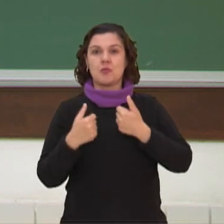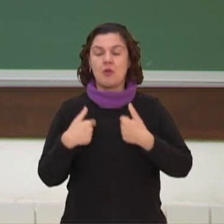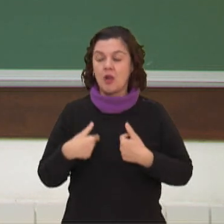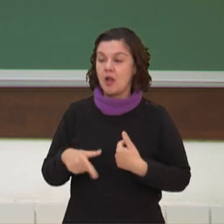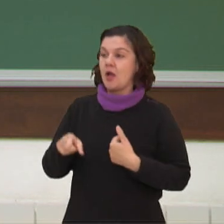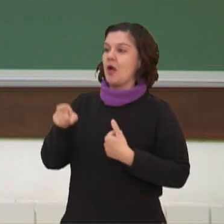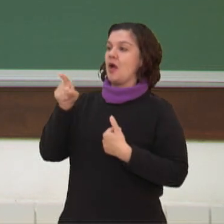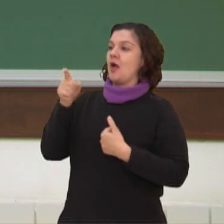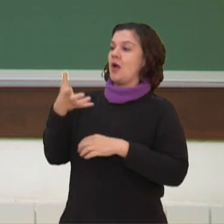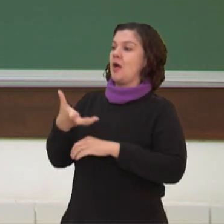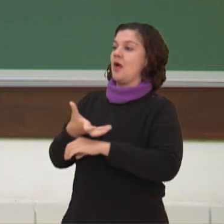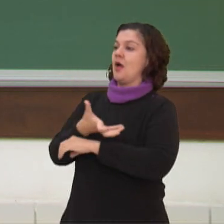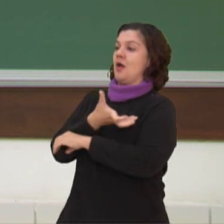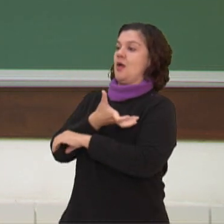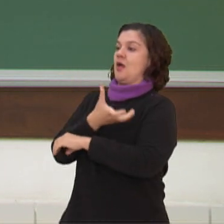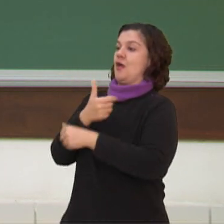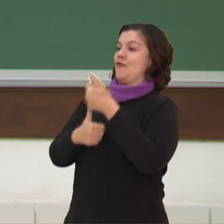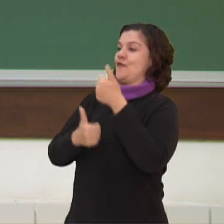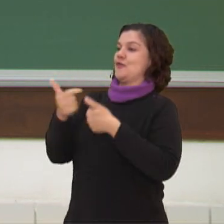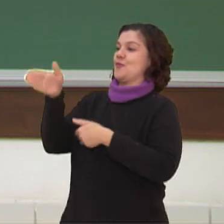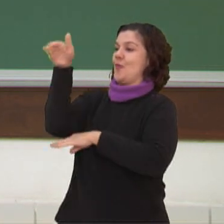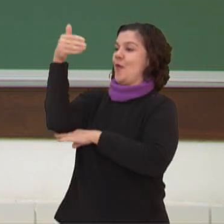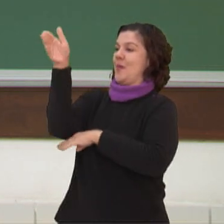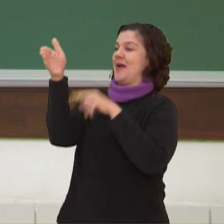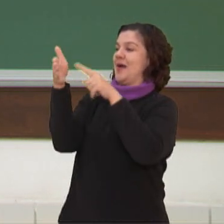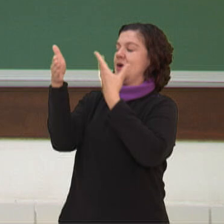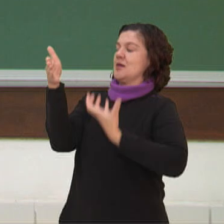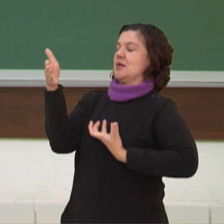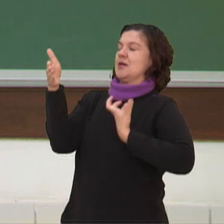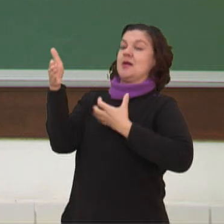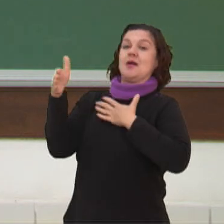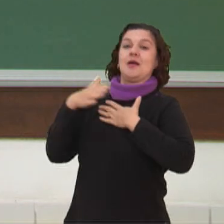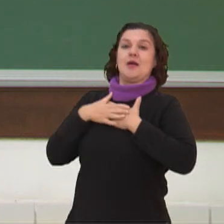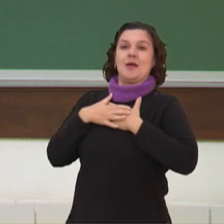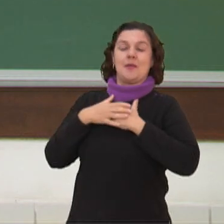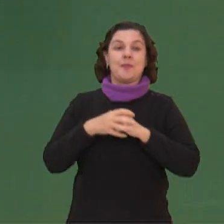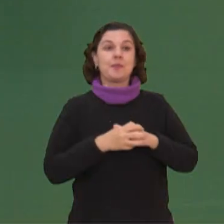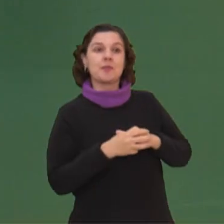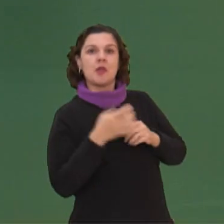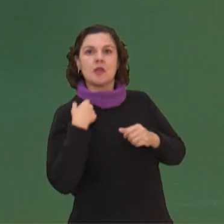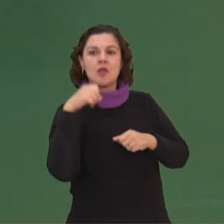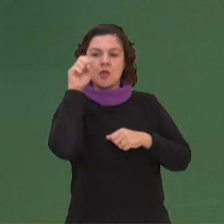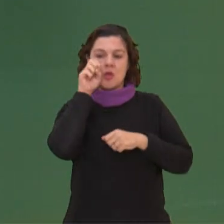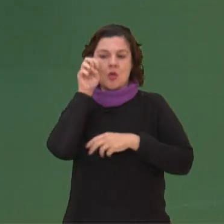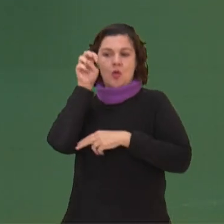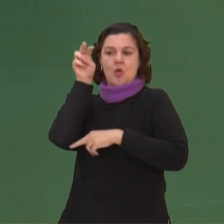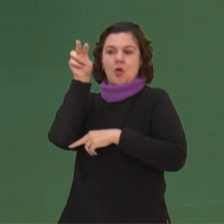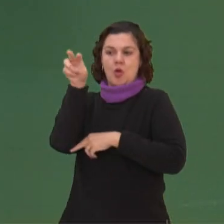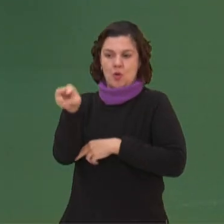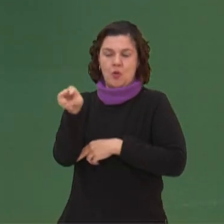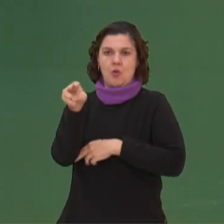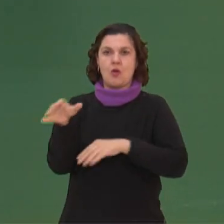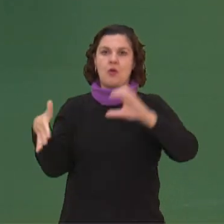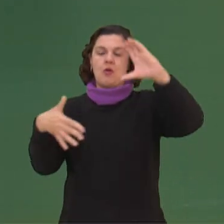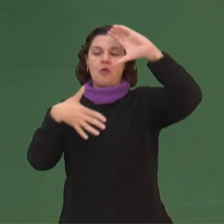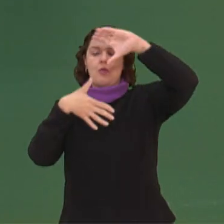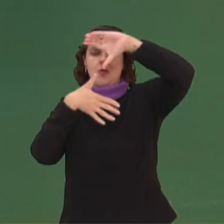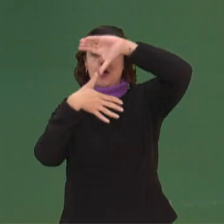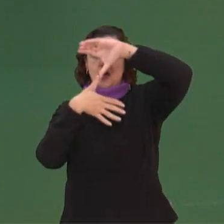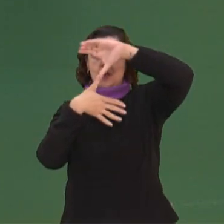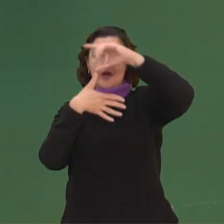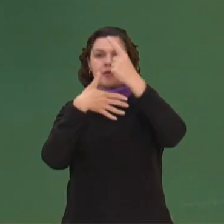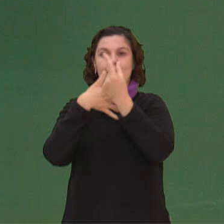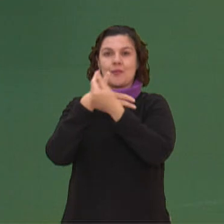desperta uma emoção, ela desperta um sentimento. Quando eu olho para a bandeira, seja do